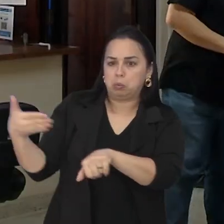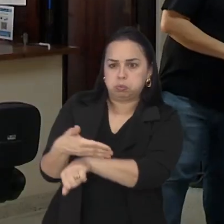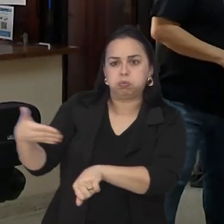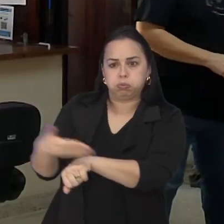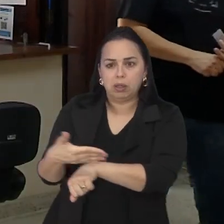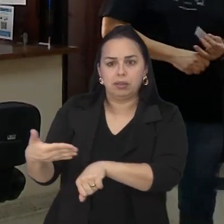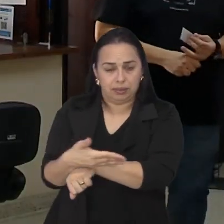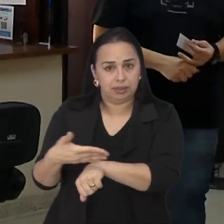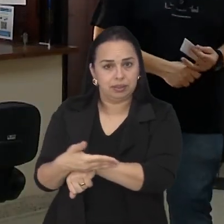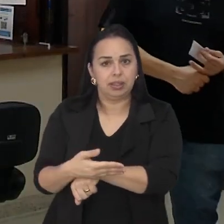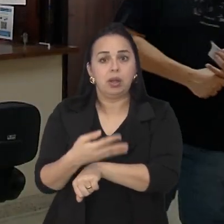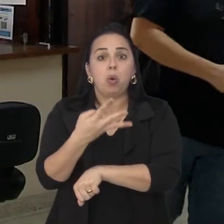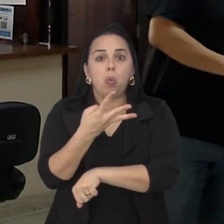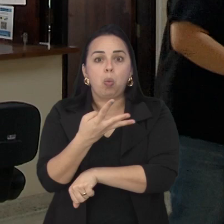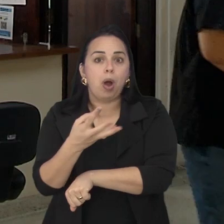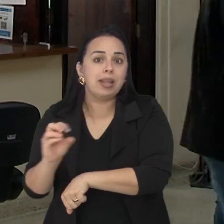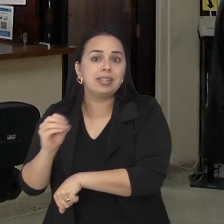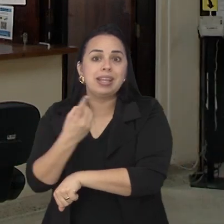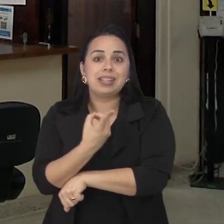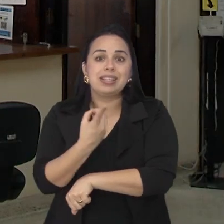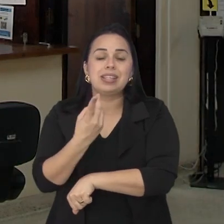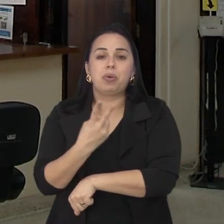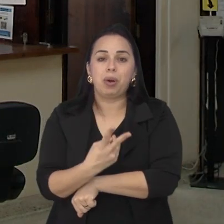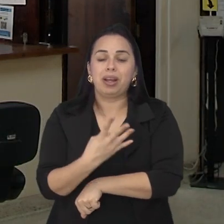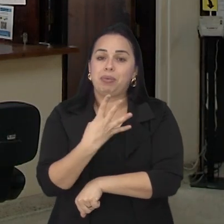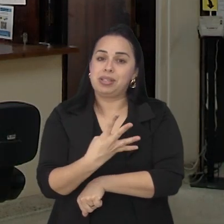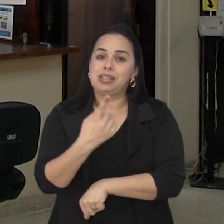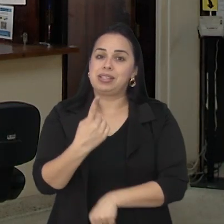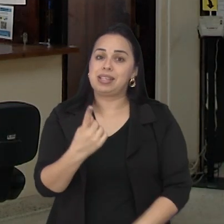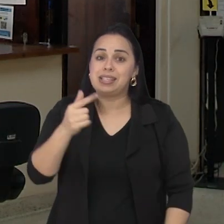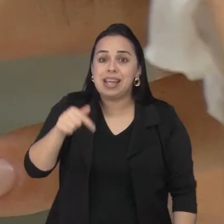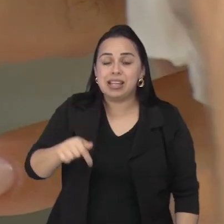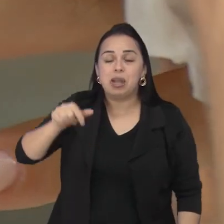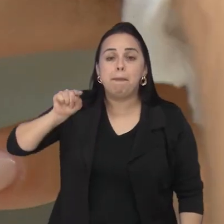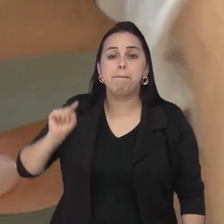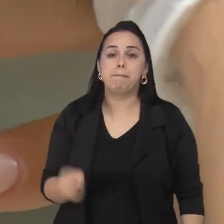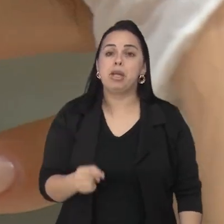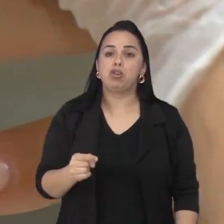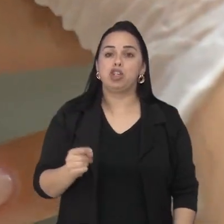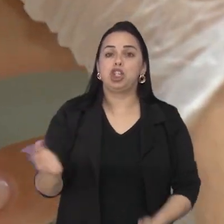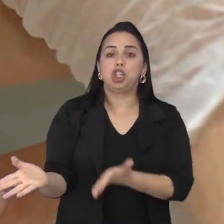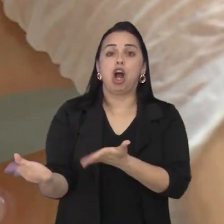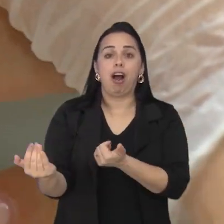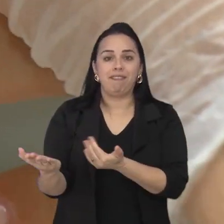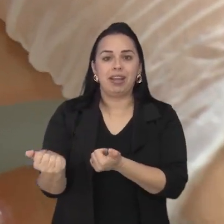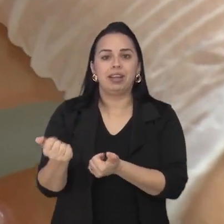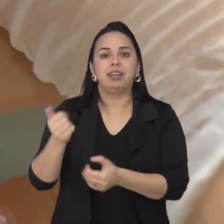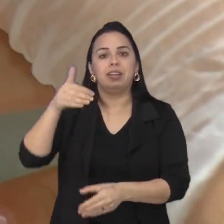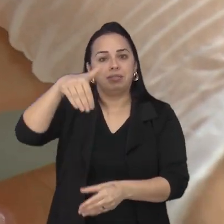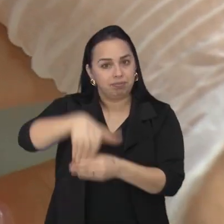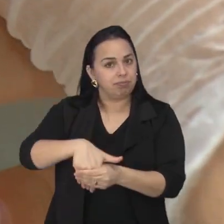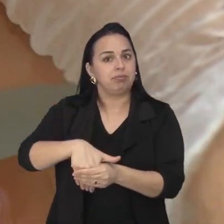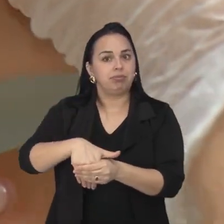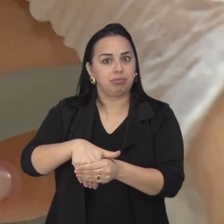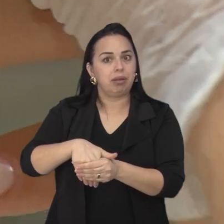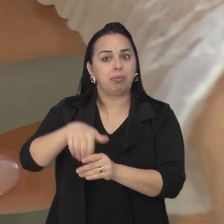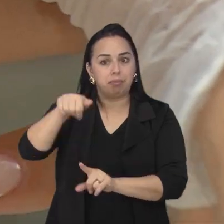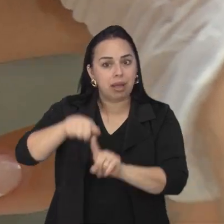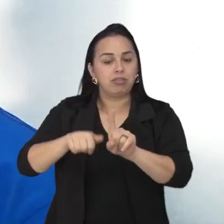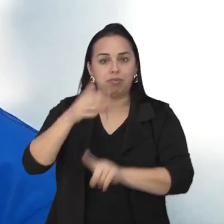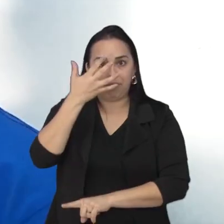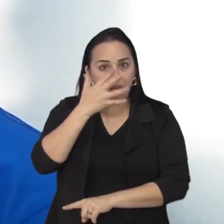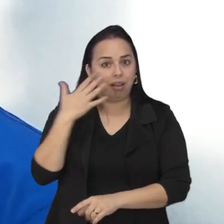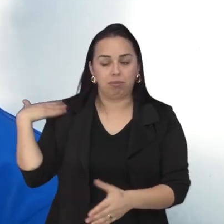continue. Segundo o tribunal, mais de 417 mil jovens emitiram o primeiro título até fevereiro desse